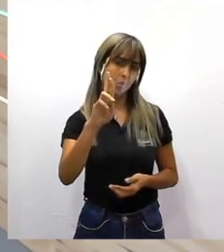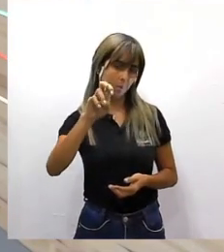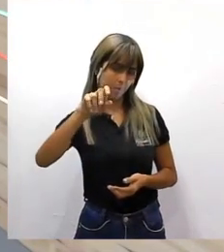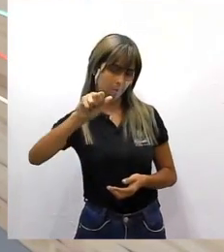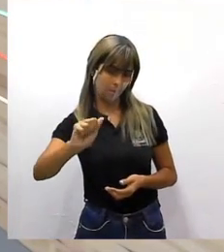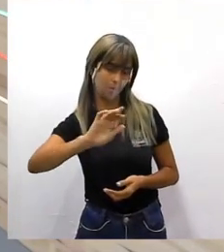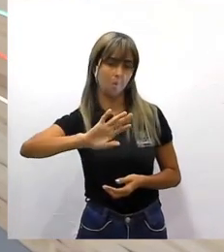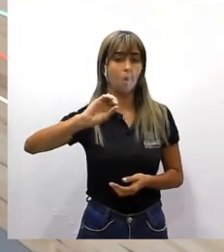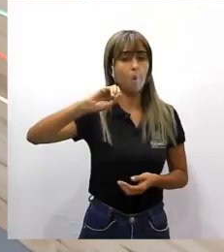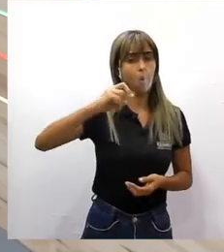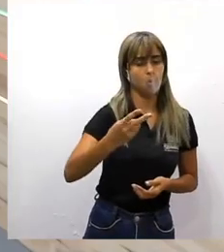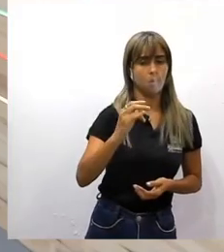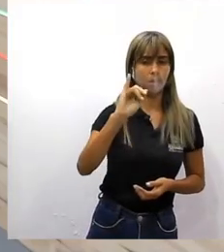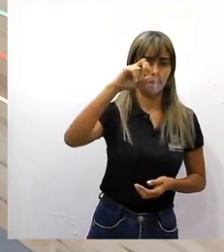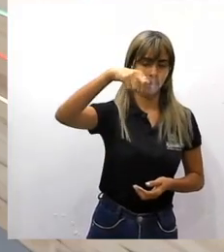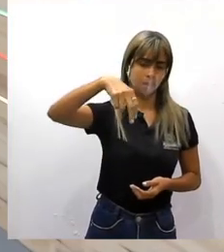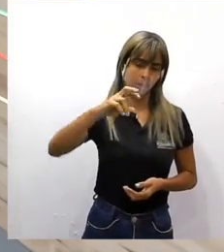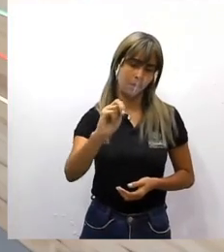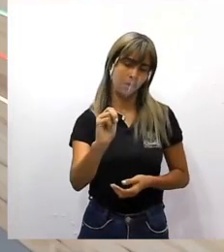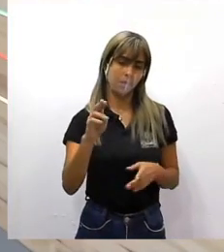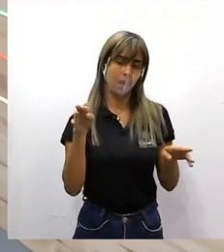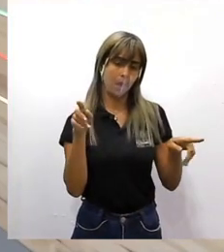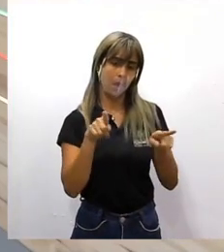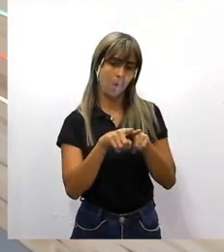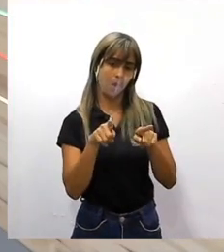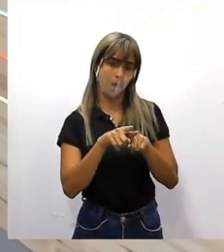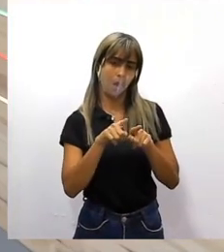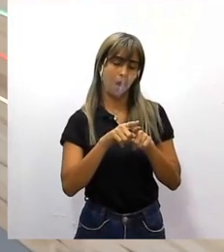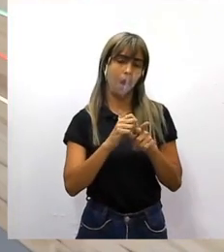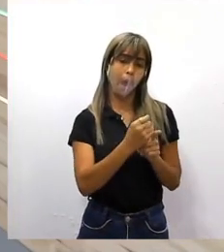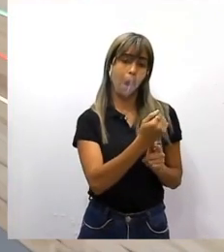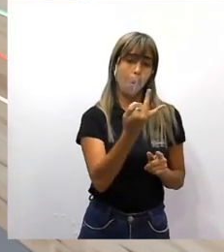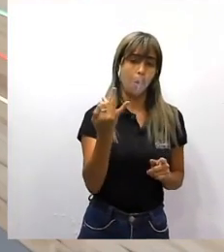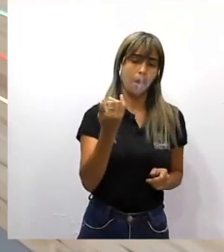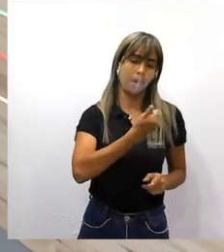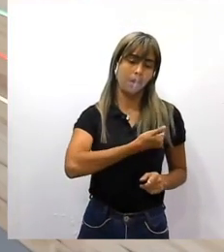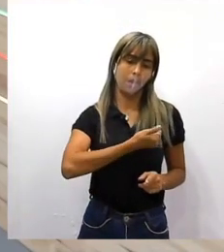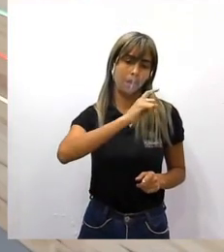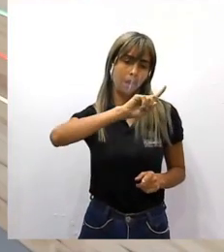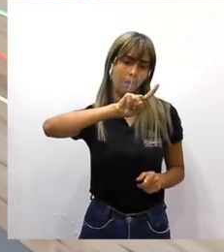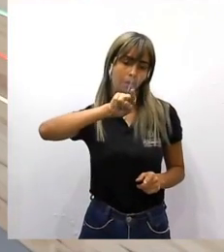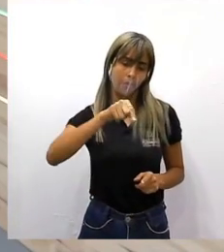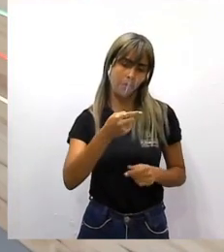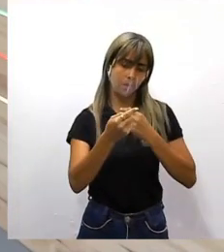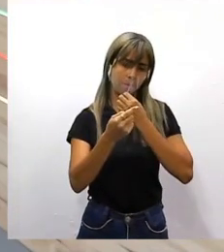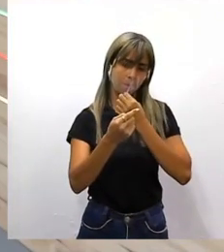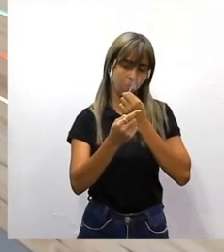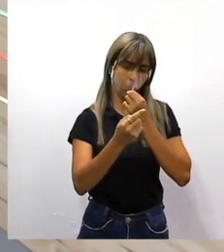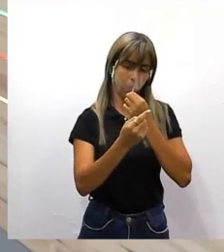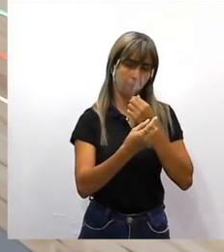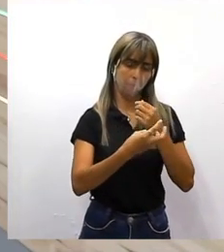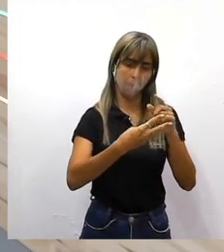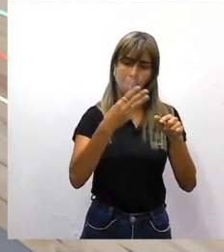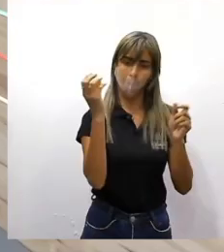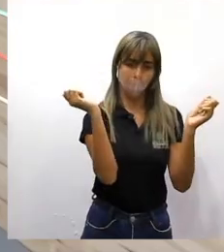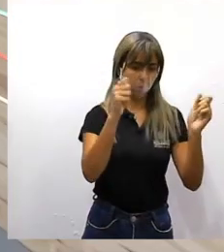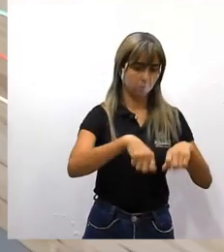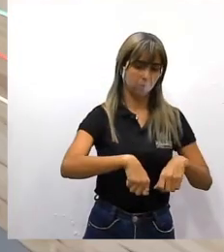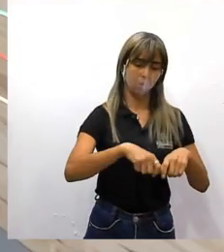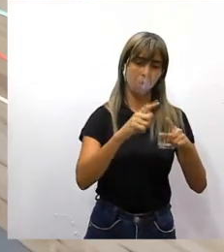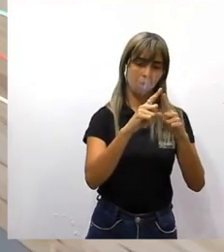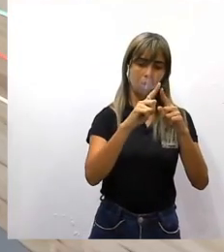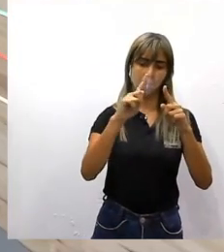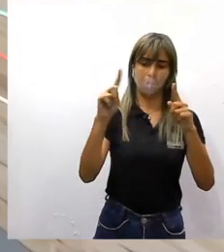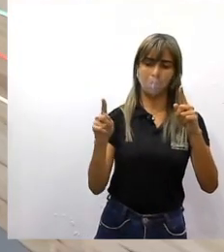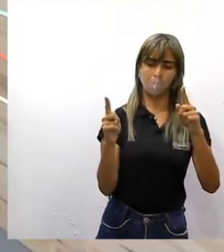racional, a gente tem que igualar a quantidade de vírgulas. Se eu tenho 13,56 dividido por 3, eu não posso dividir assim. Então, o